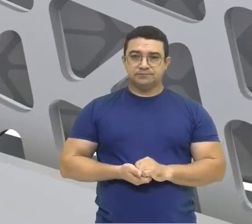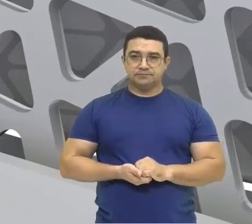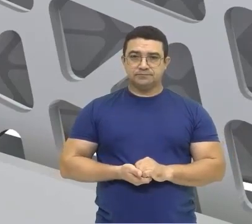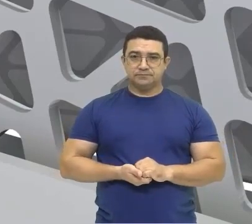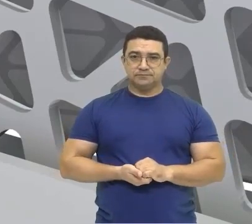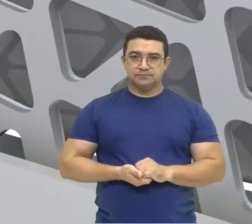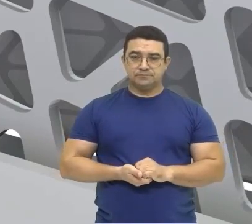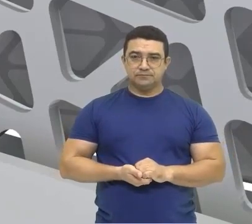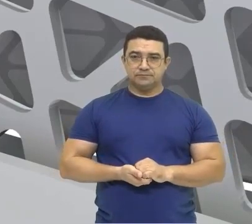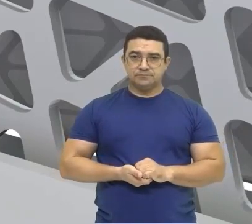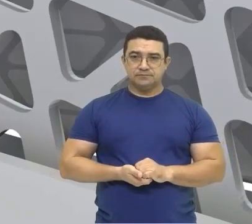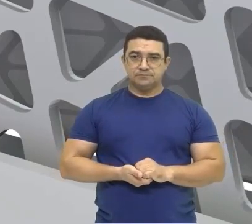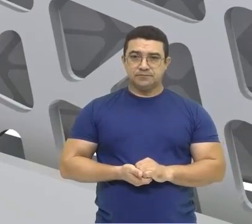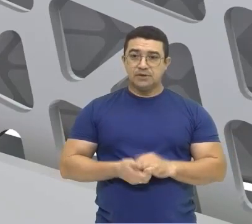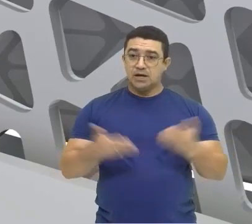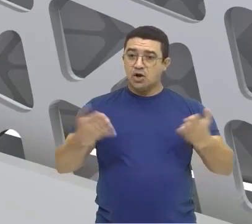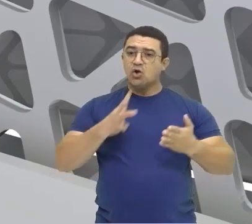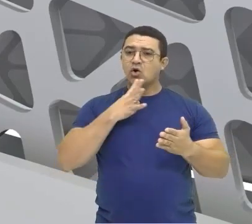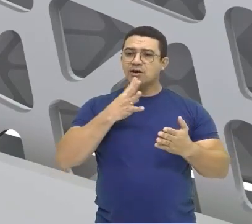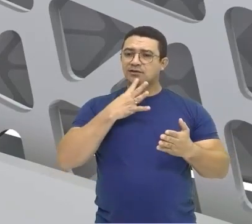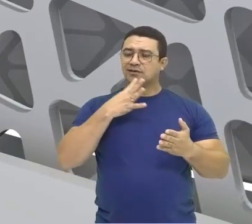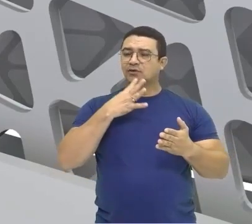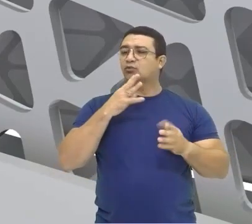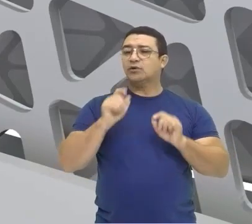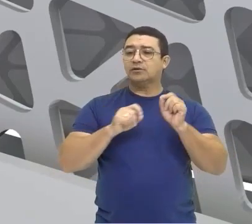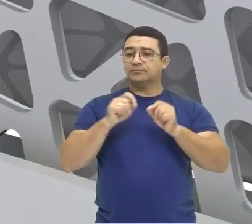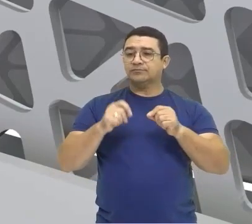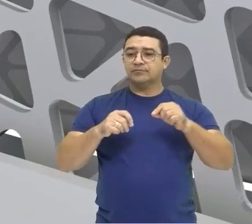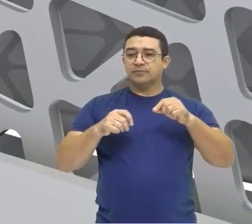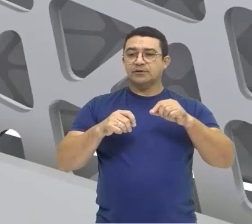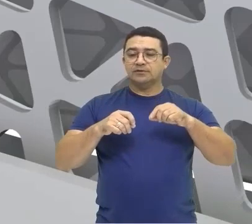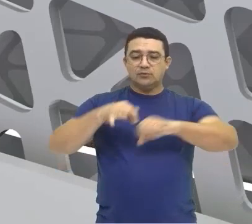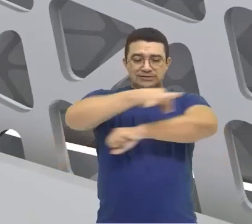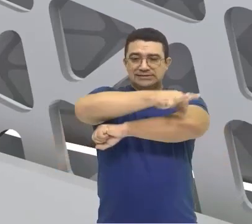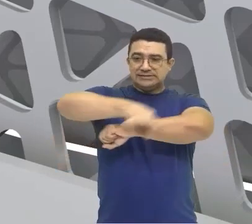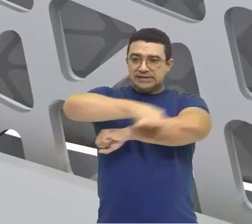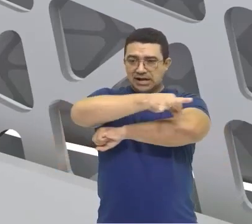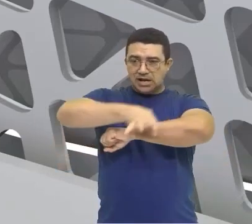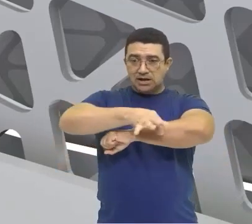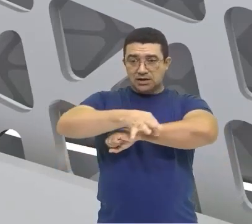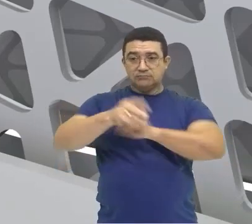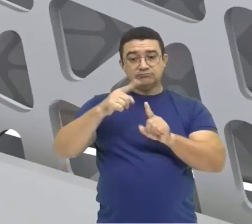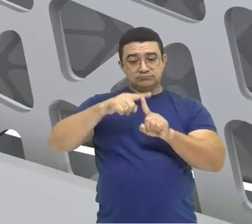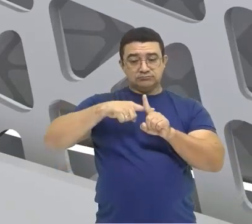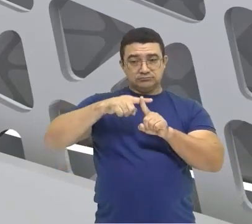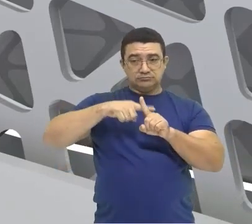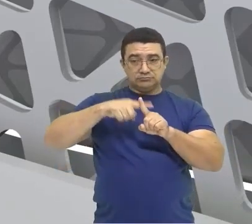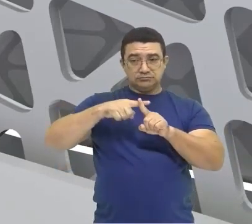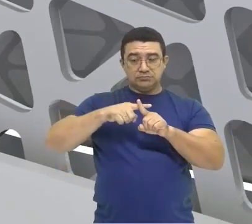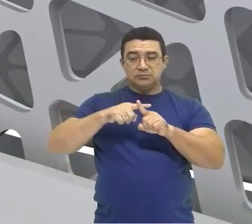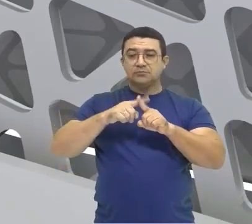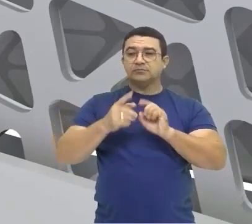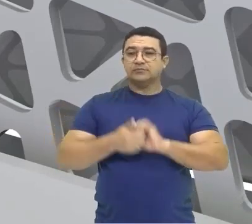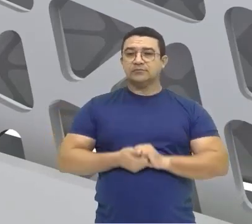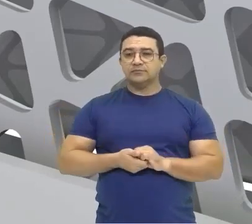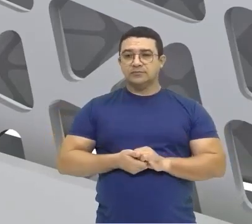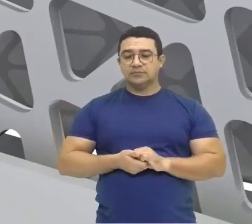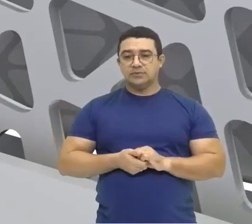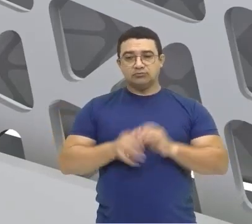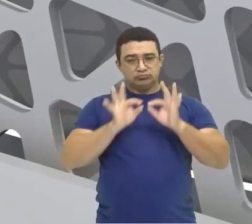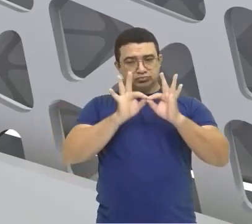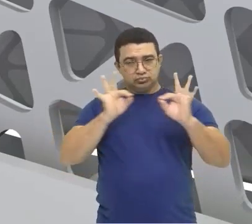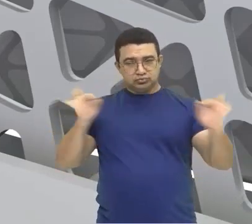conhecer que as escalas termométricas, porque elas servem para a medição de temperatura, né? Já que a temperatura é